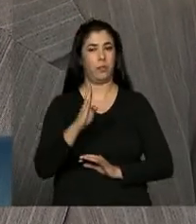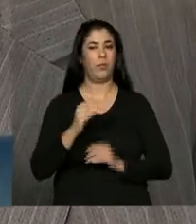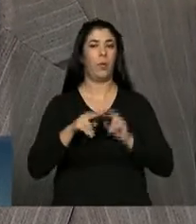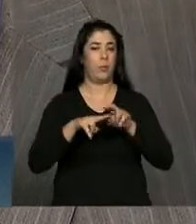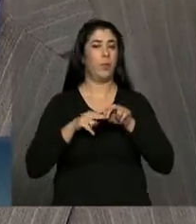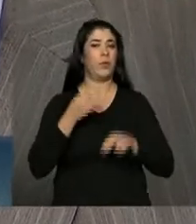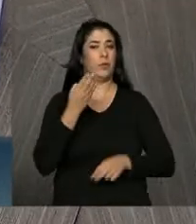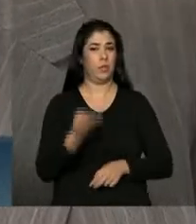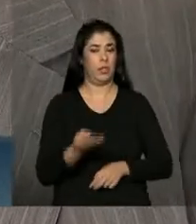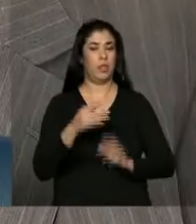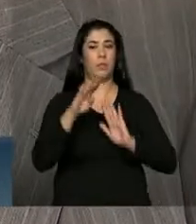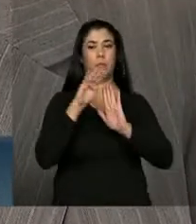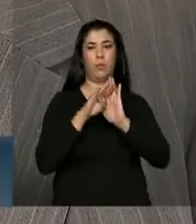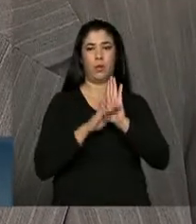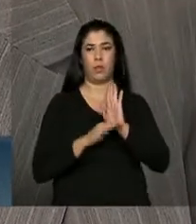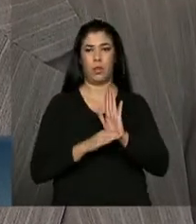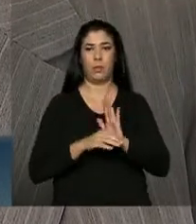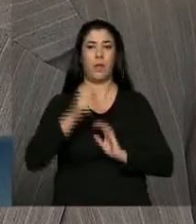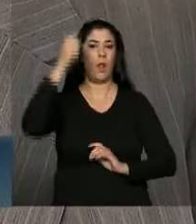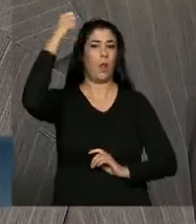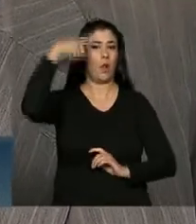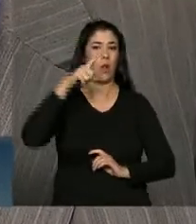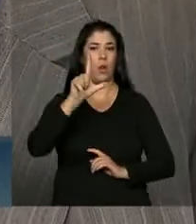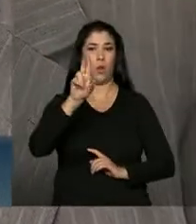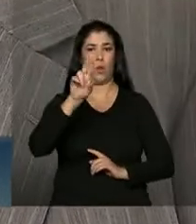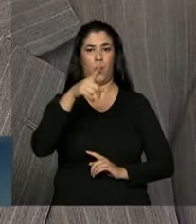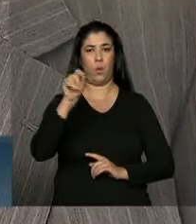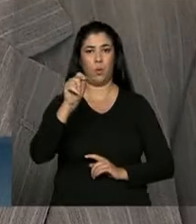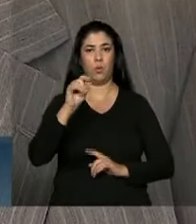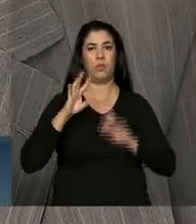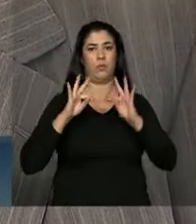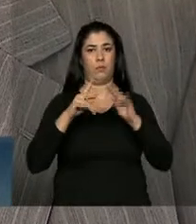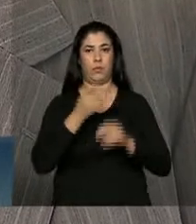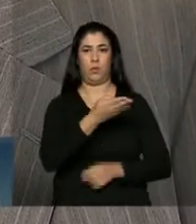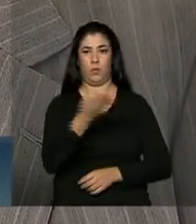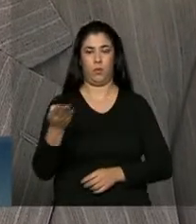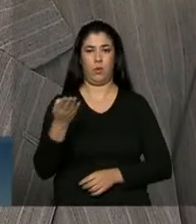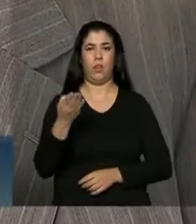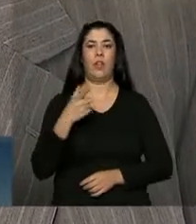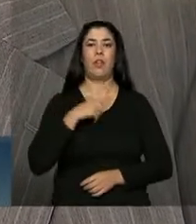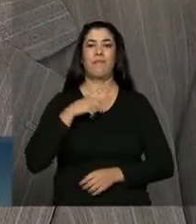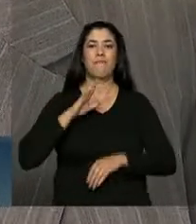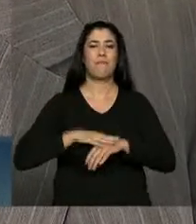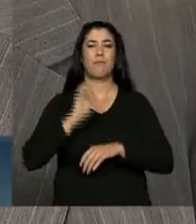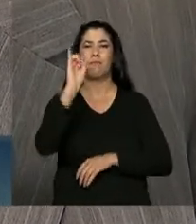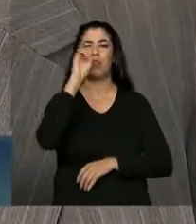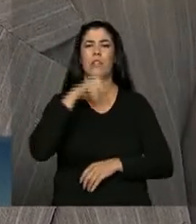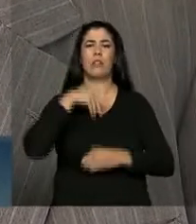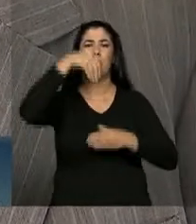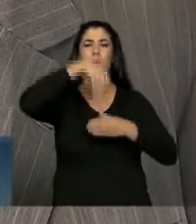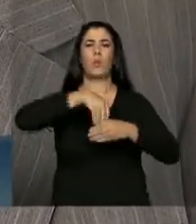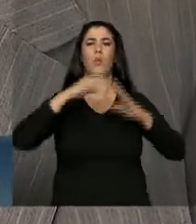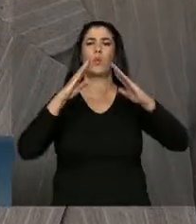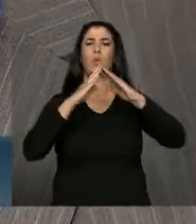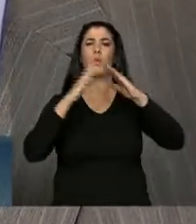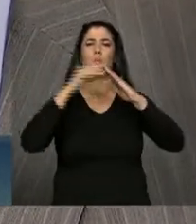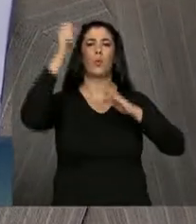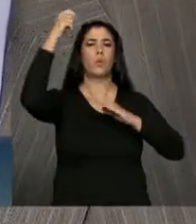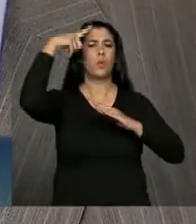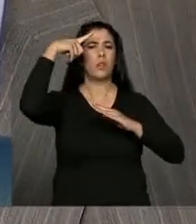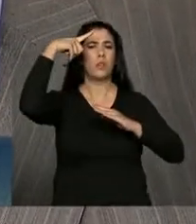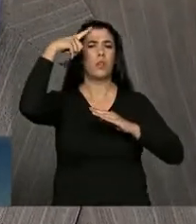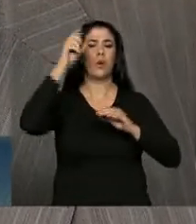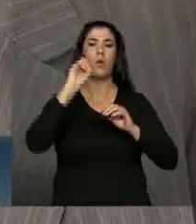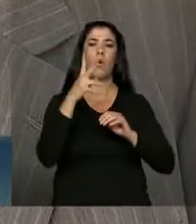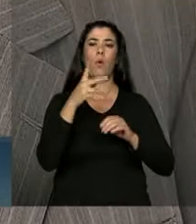portanto programa Luz Para Todos ele é mais do que Luz elétrica na sua casa ou mais do que Luz elétrica